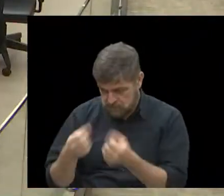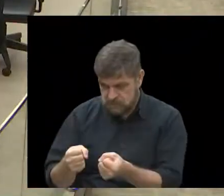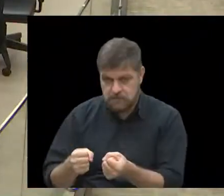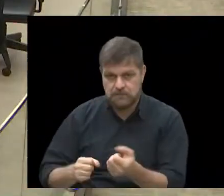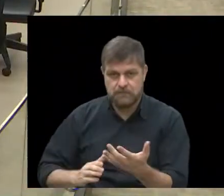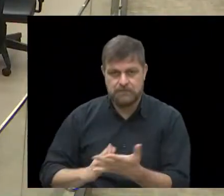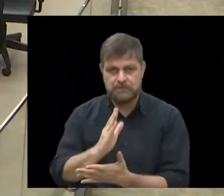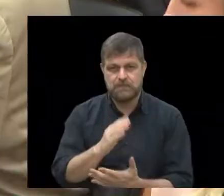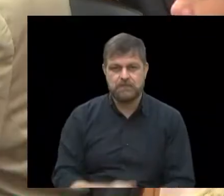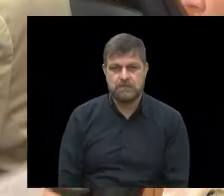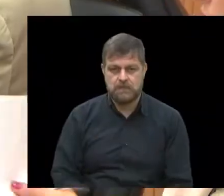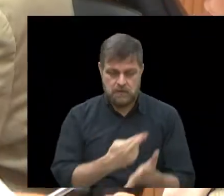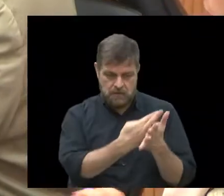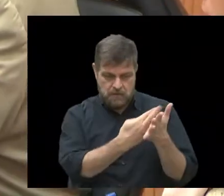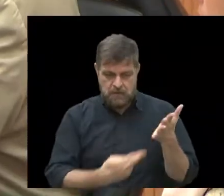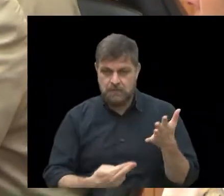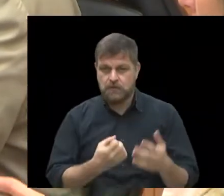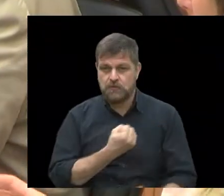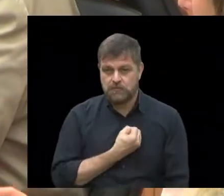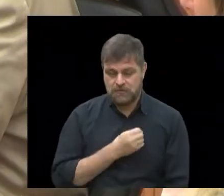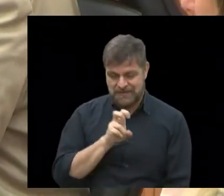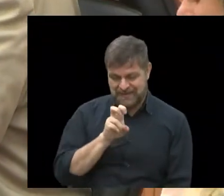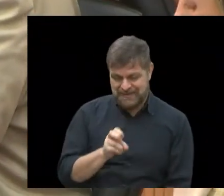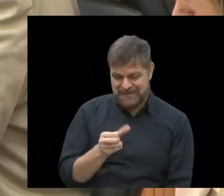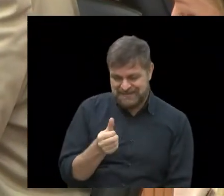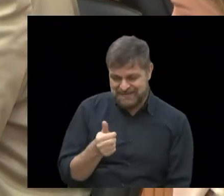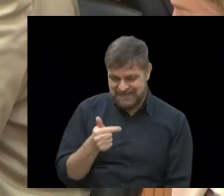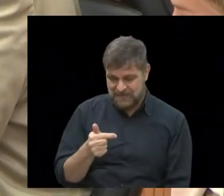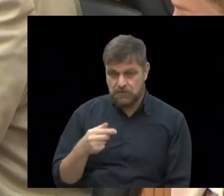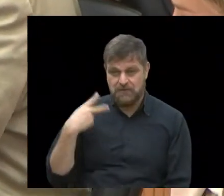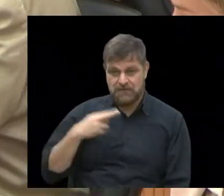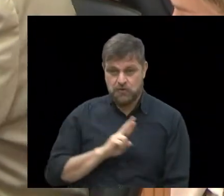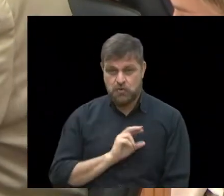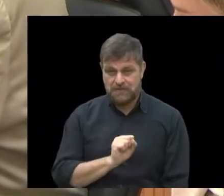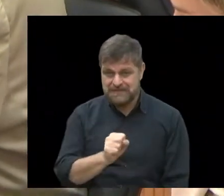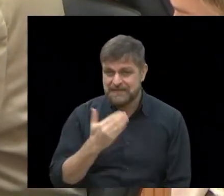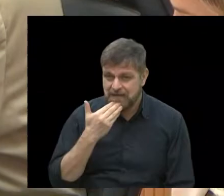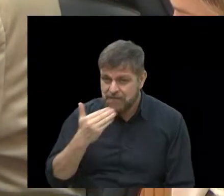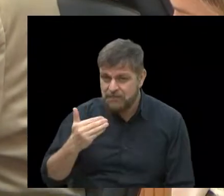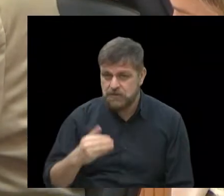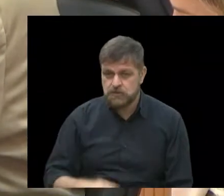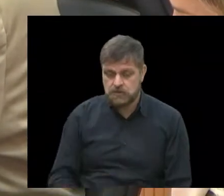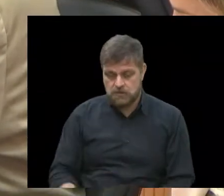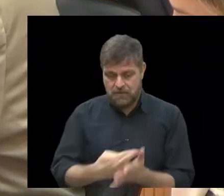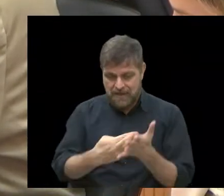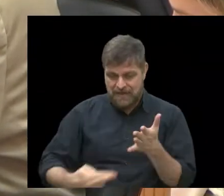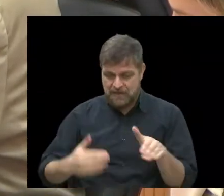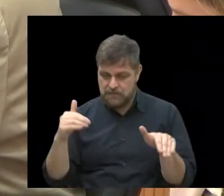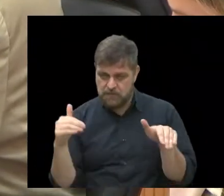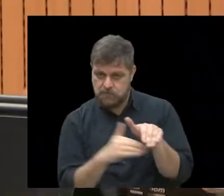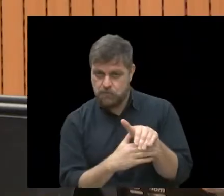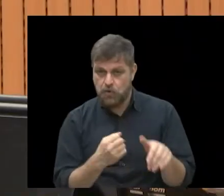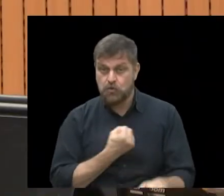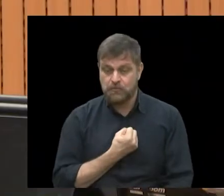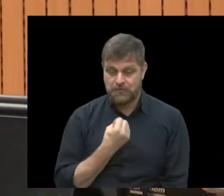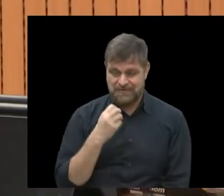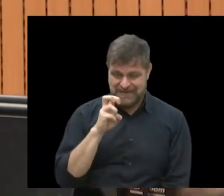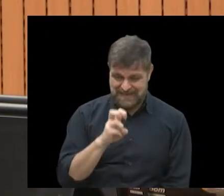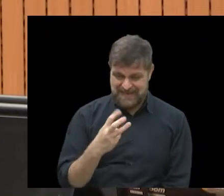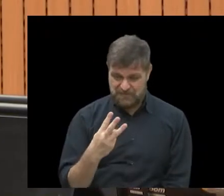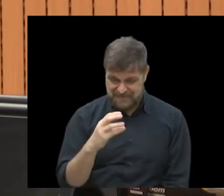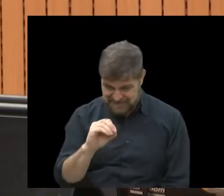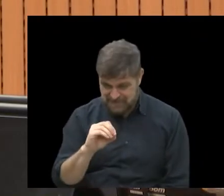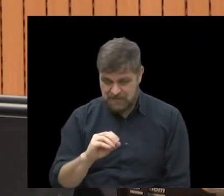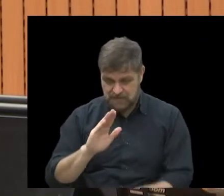estão. Aprovado. Requerimento número 562 do senhor Luiz Rossini, requerendo arquivamento do requerimento número 530/19, de sua